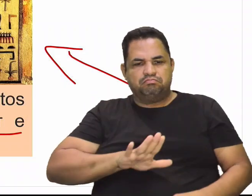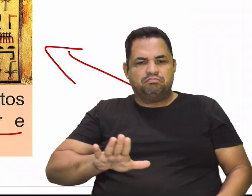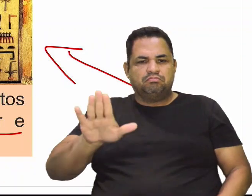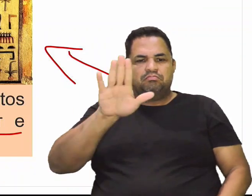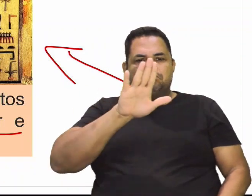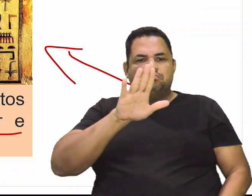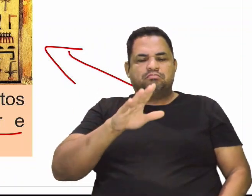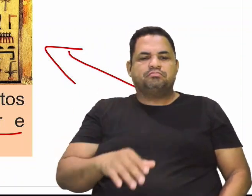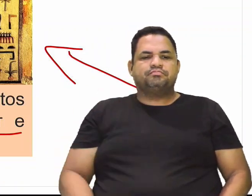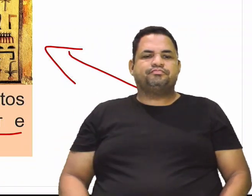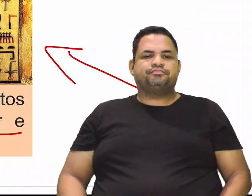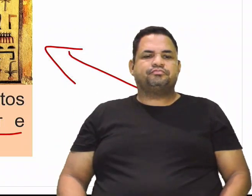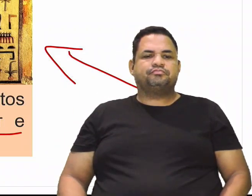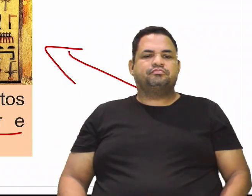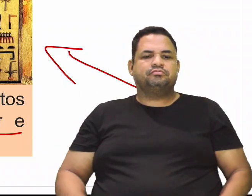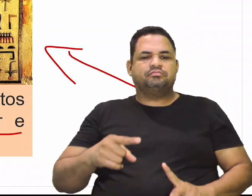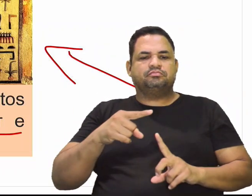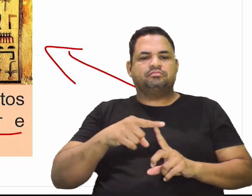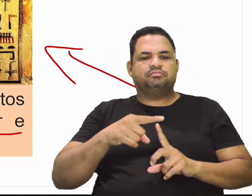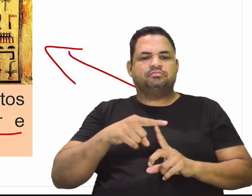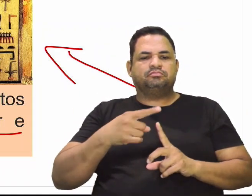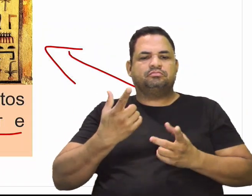esse tipo de...